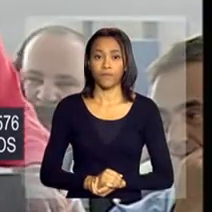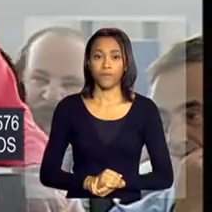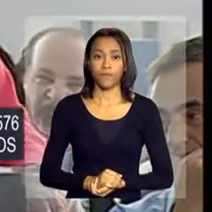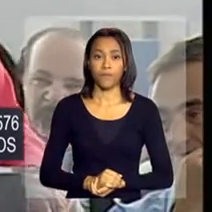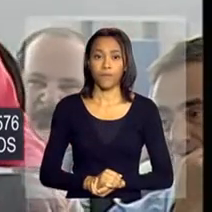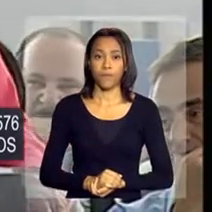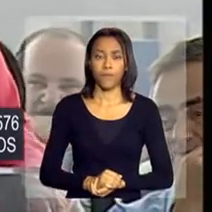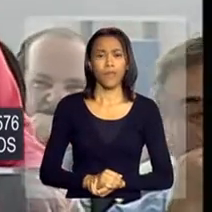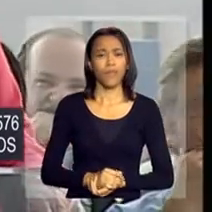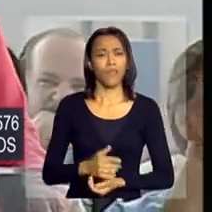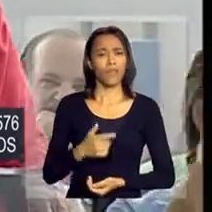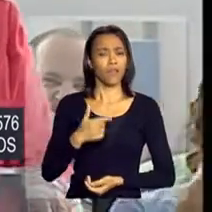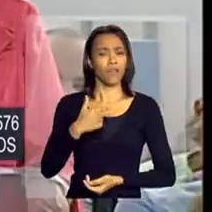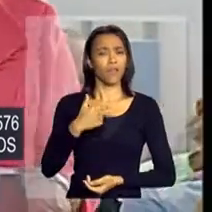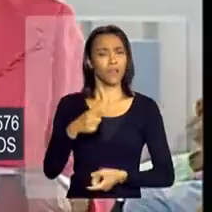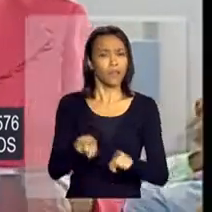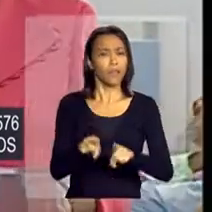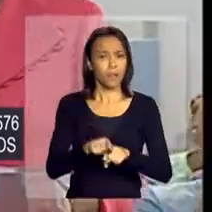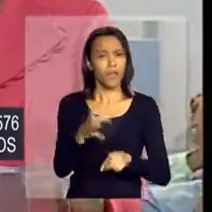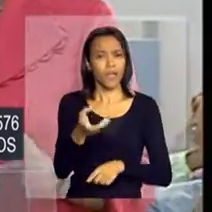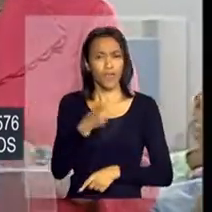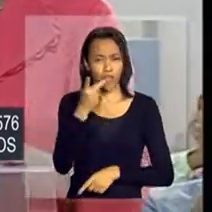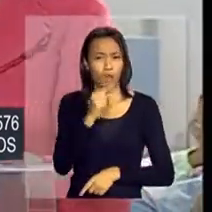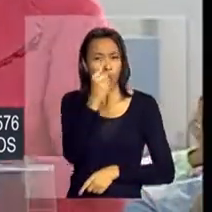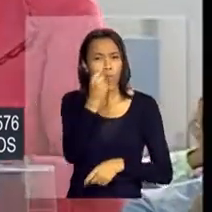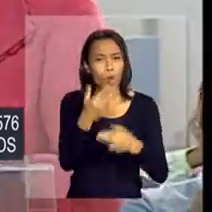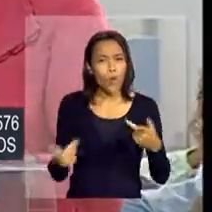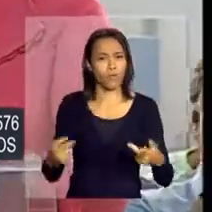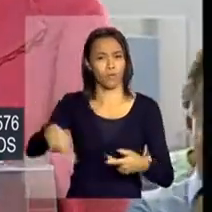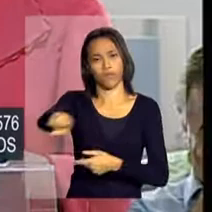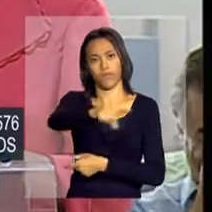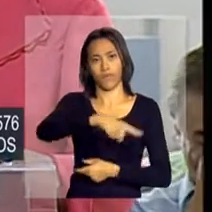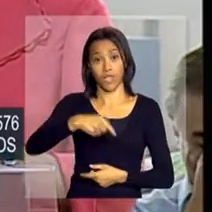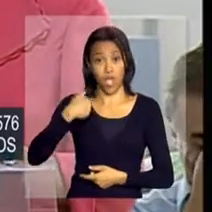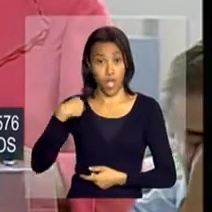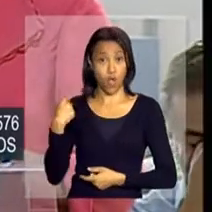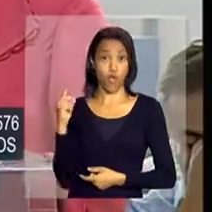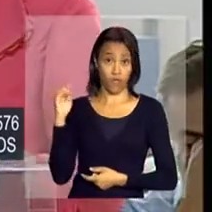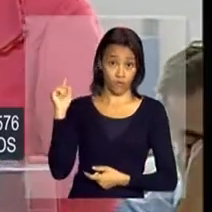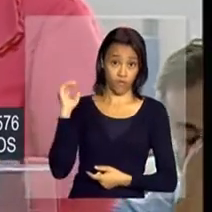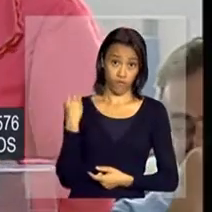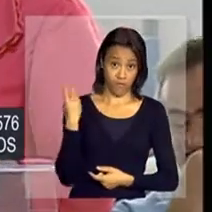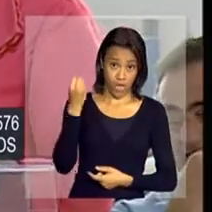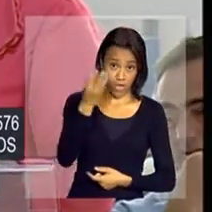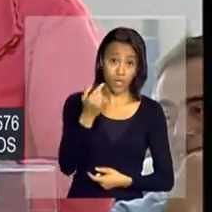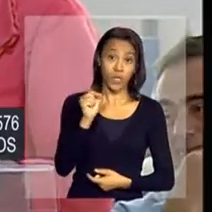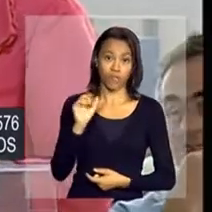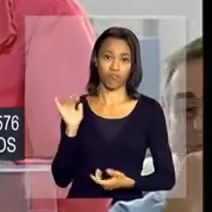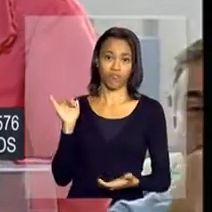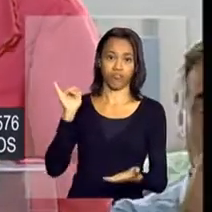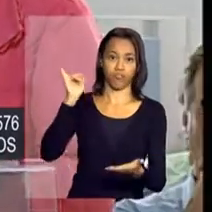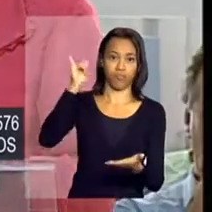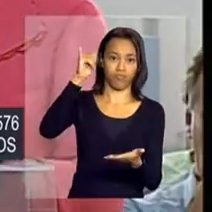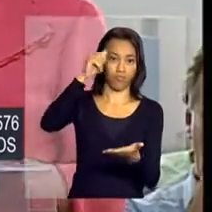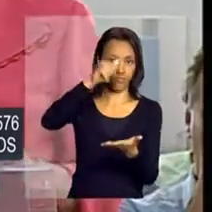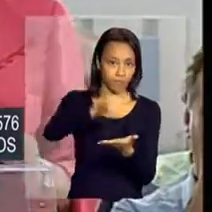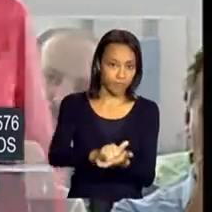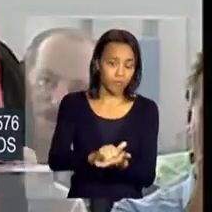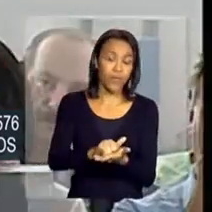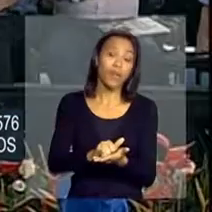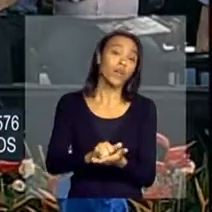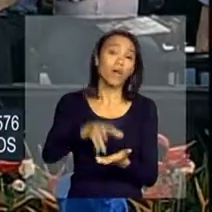E aí eu queria dizer uma coisa para vocês. Eu vim de avião com o